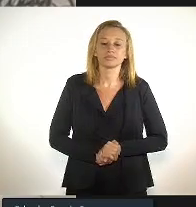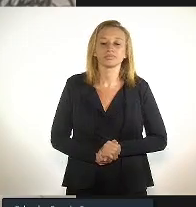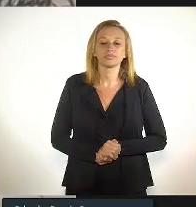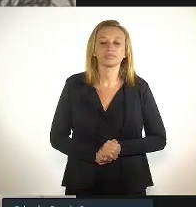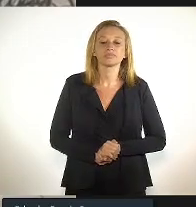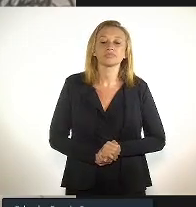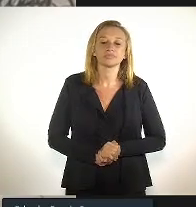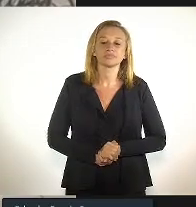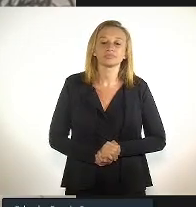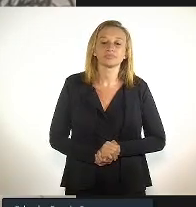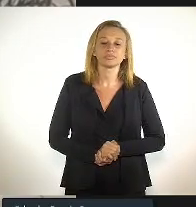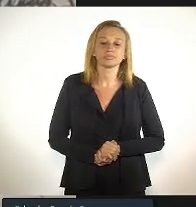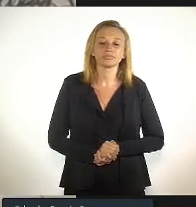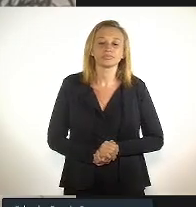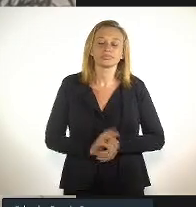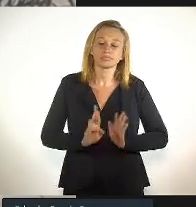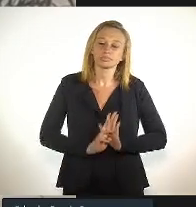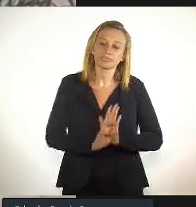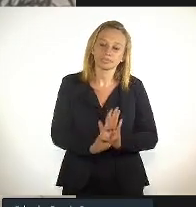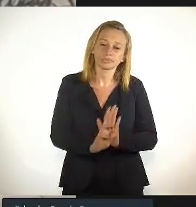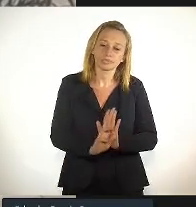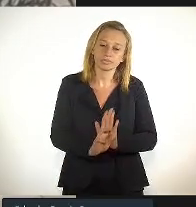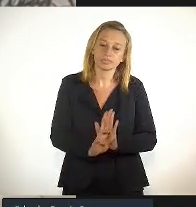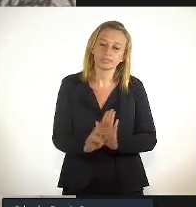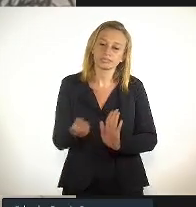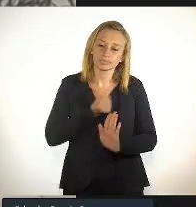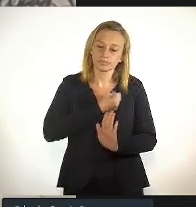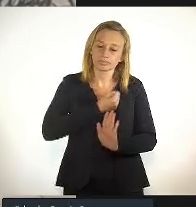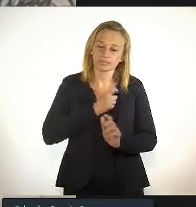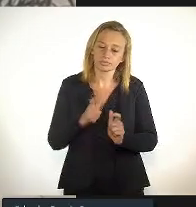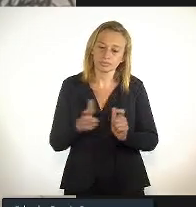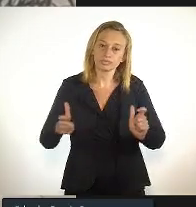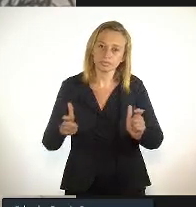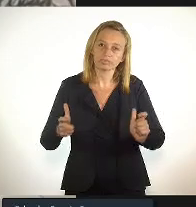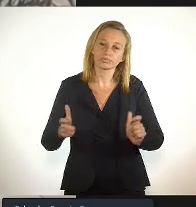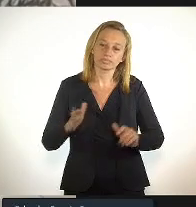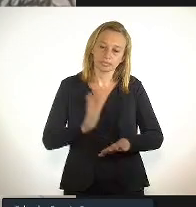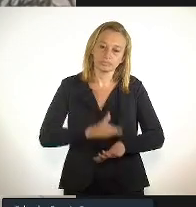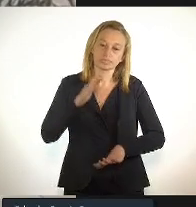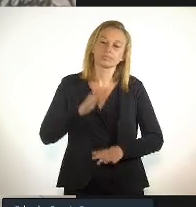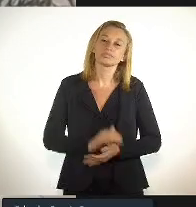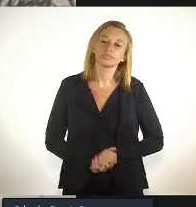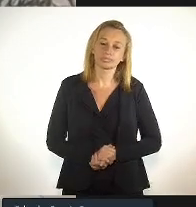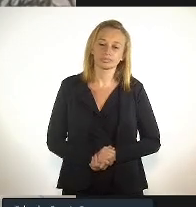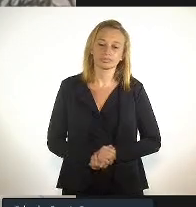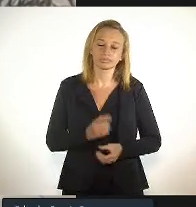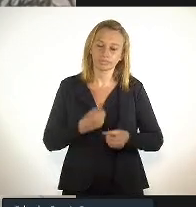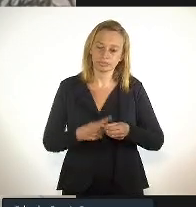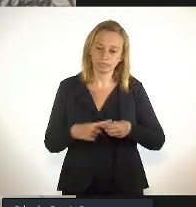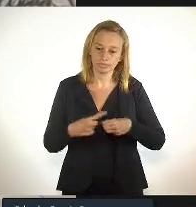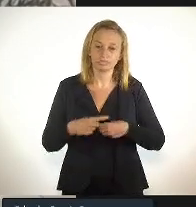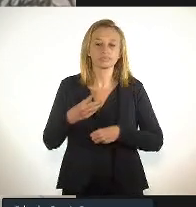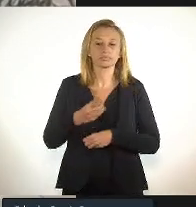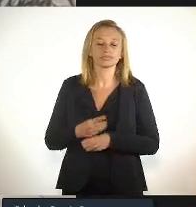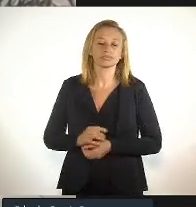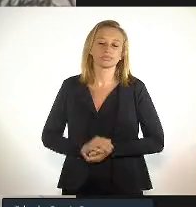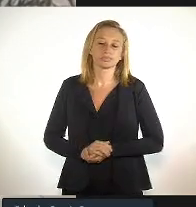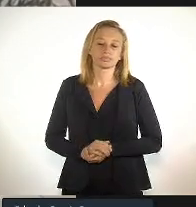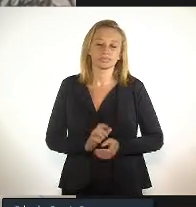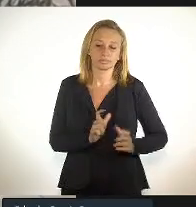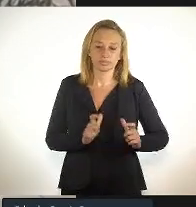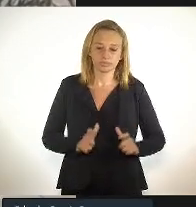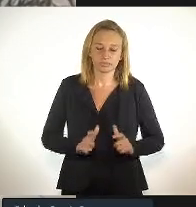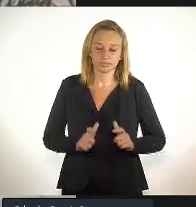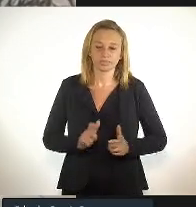que deveria ser uma representatividade maior nos parlamentos municipais brasileiros. E